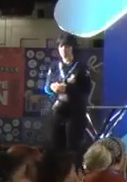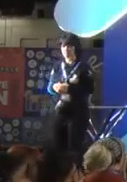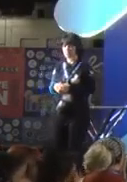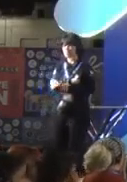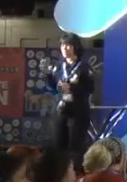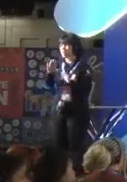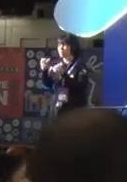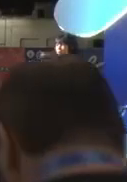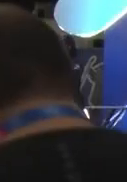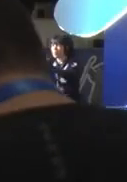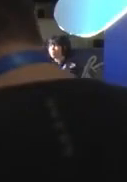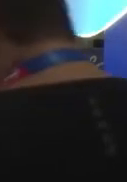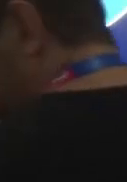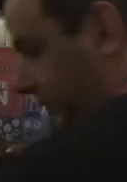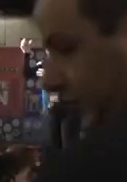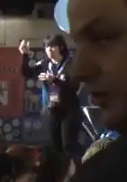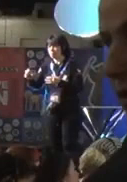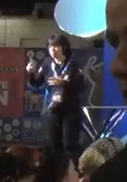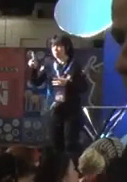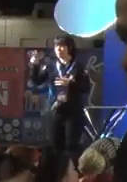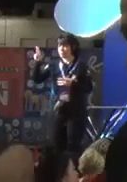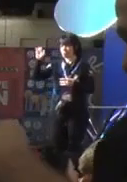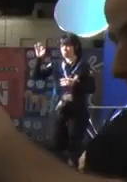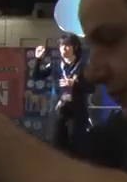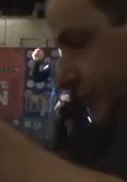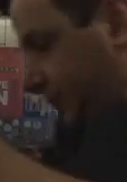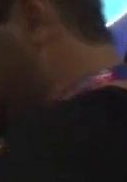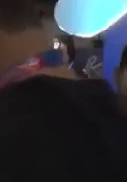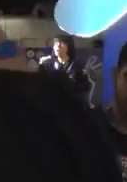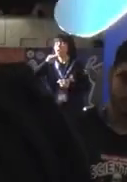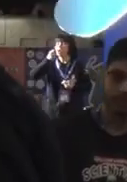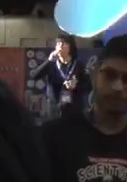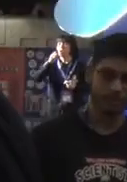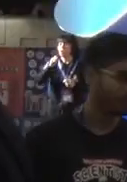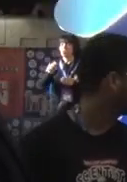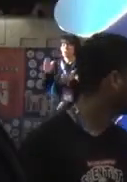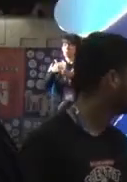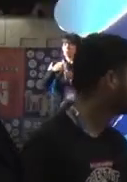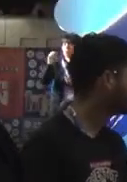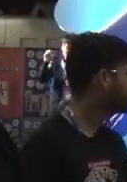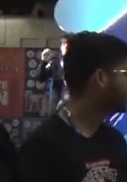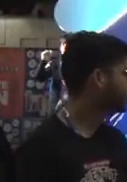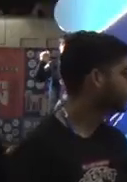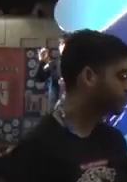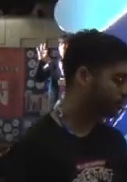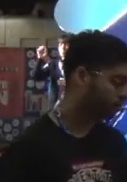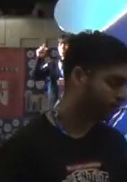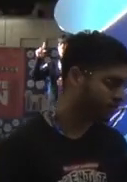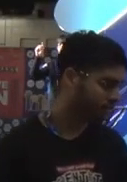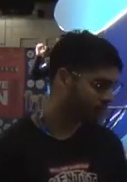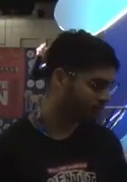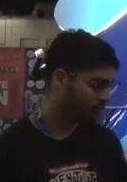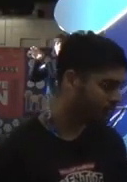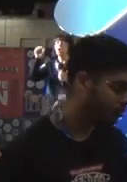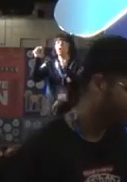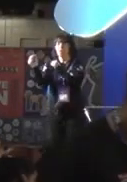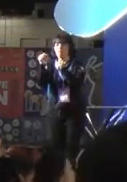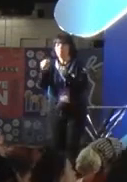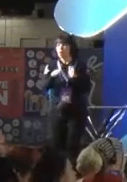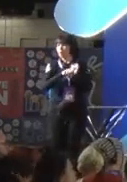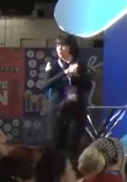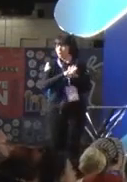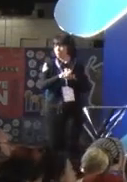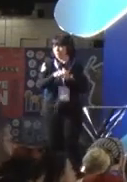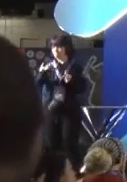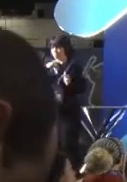Oi, gente, boa noite, tudo bem? Eu sou o Lucas Agrela, sou repórter do Estadão e vou aqui mediar as perguntas e respostas. Vocês podem perguntar em português, eu traduzo para ela aqui